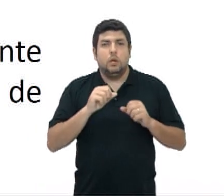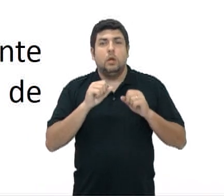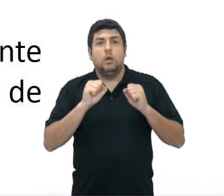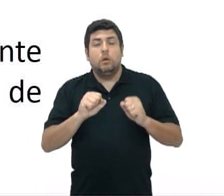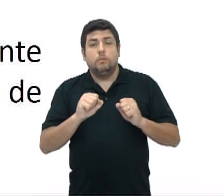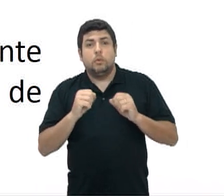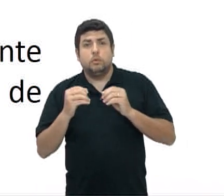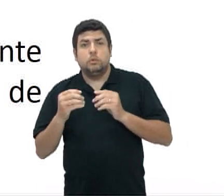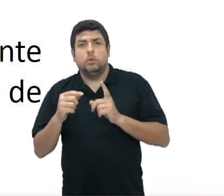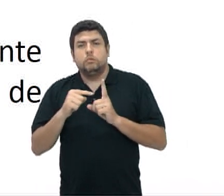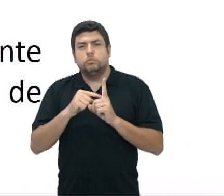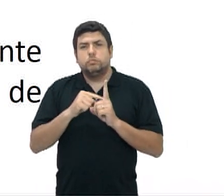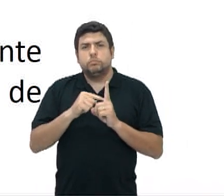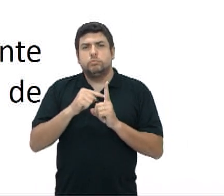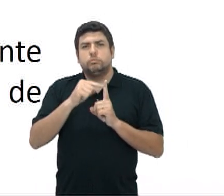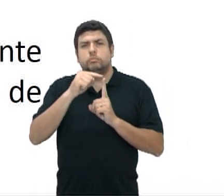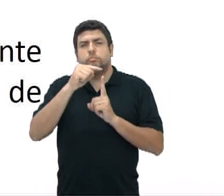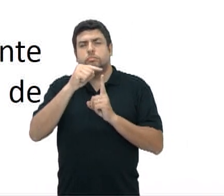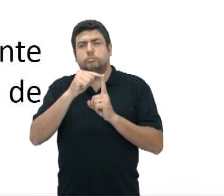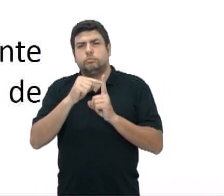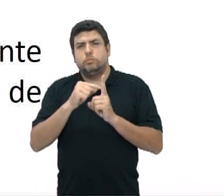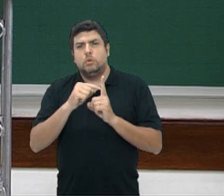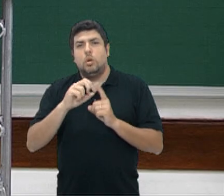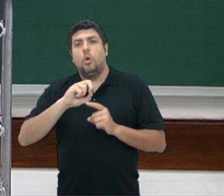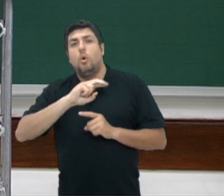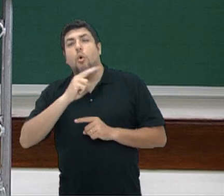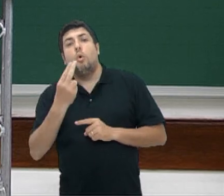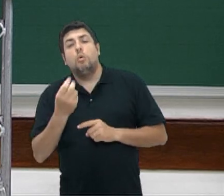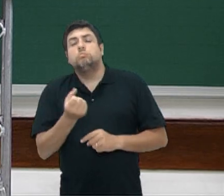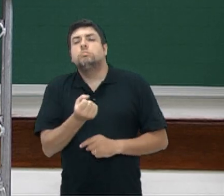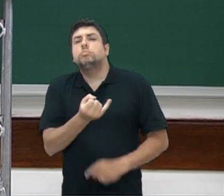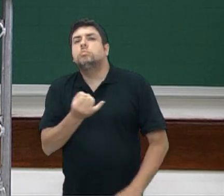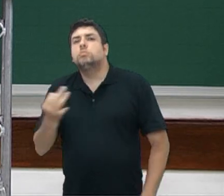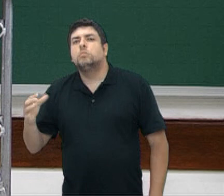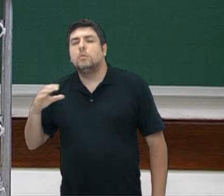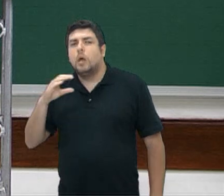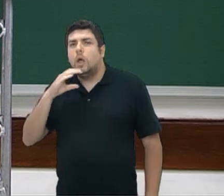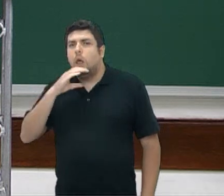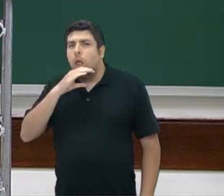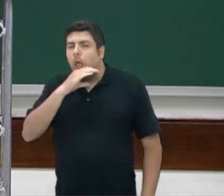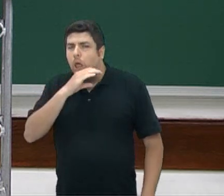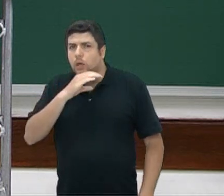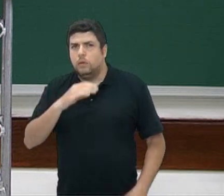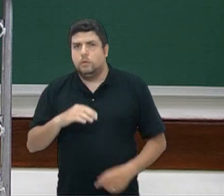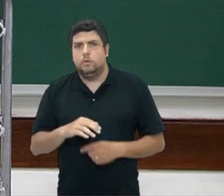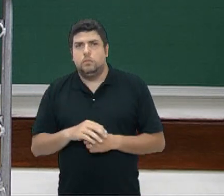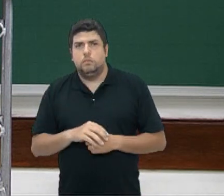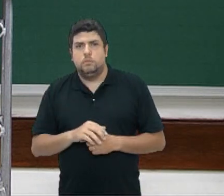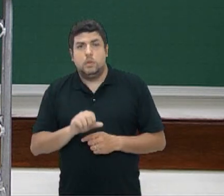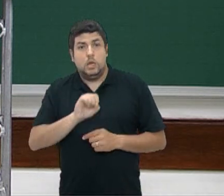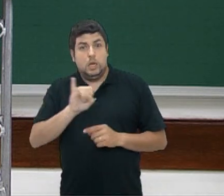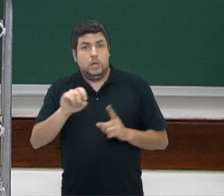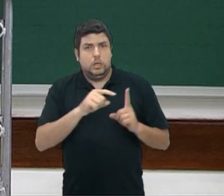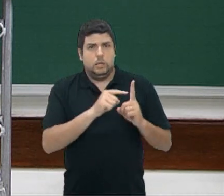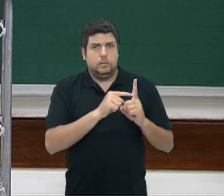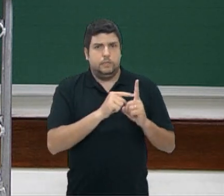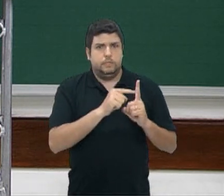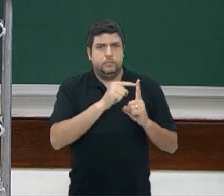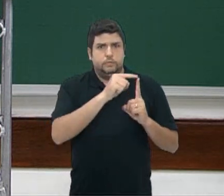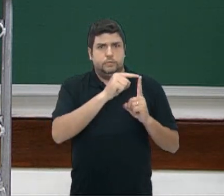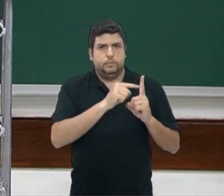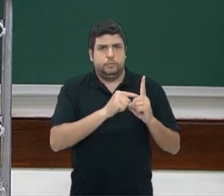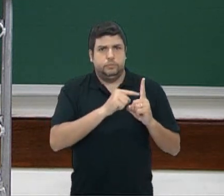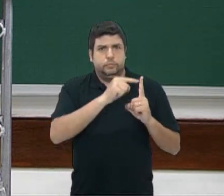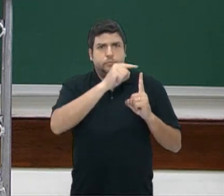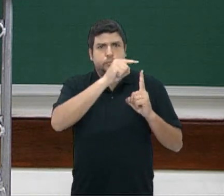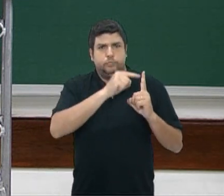ou quantidade de calor. Detalhe importante aqui, pessoal, temperatura, quando for abordada,